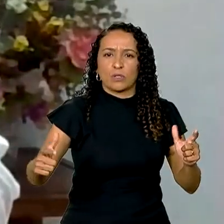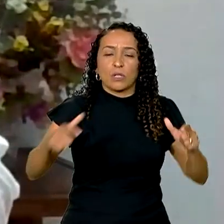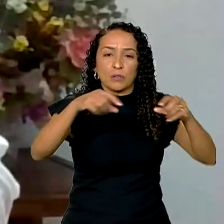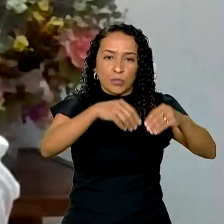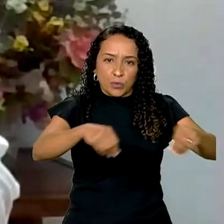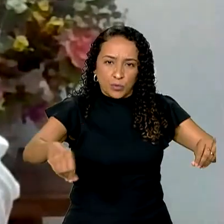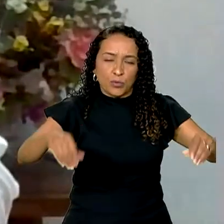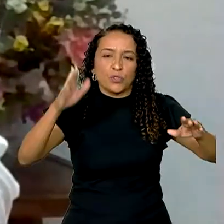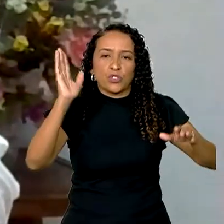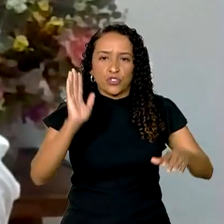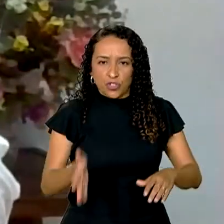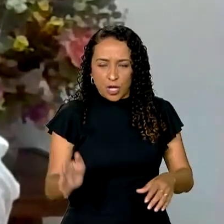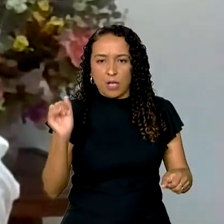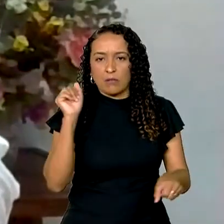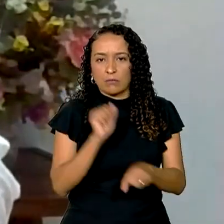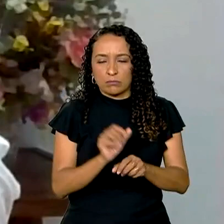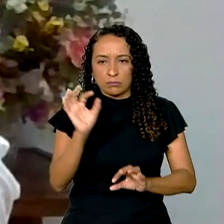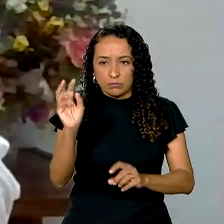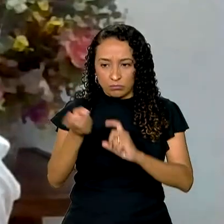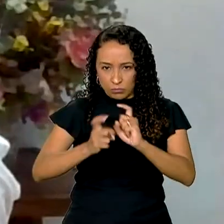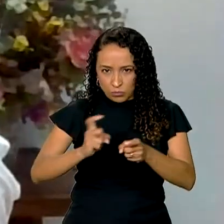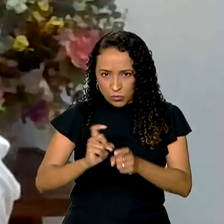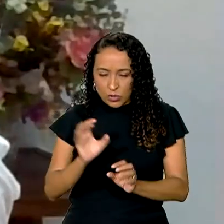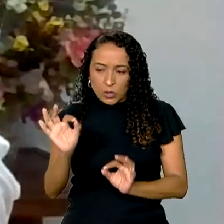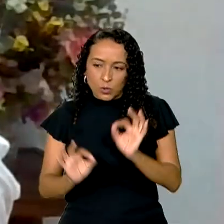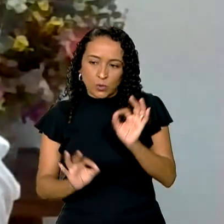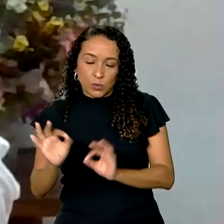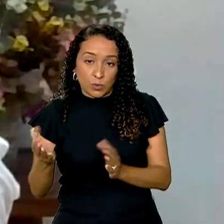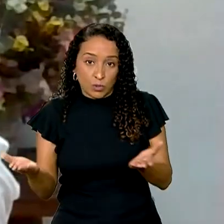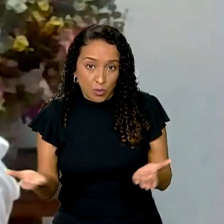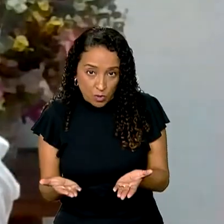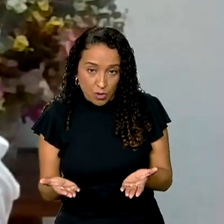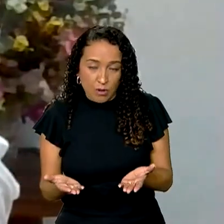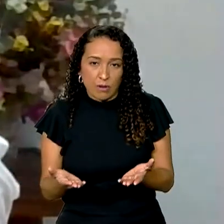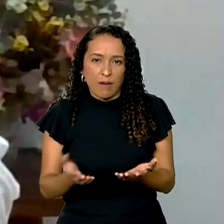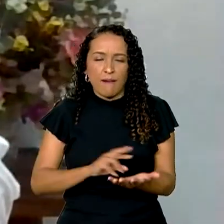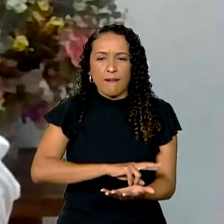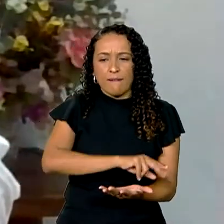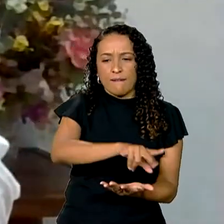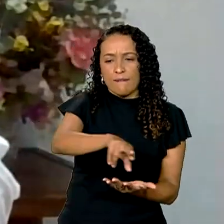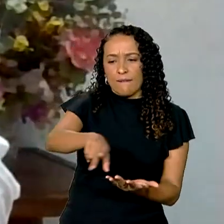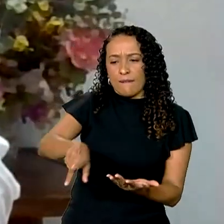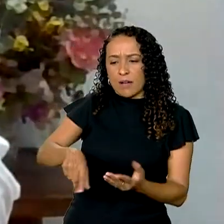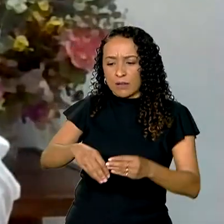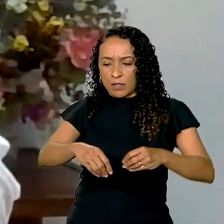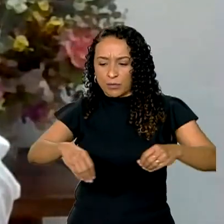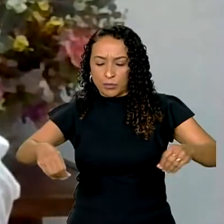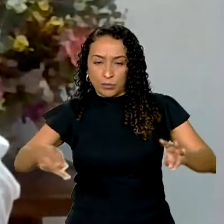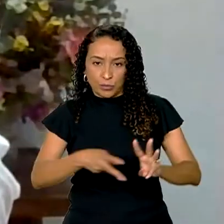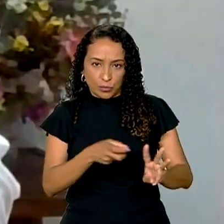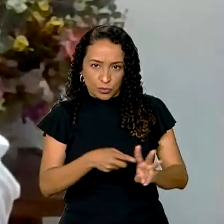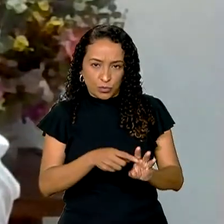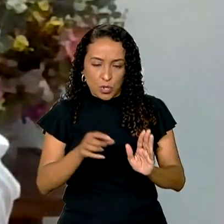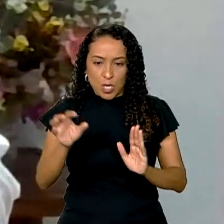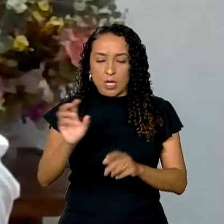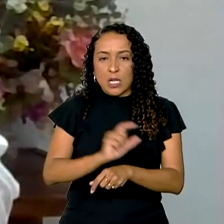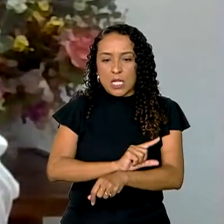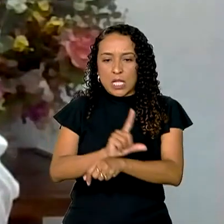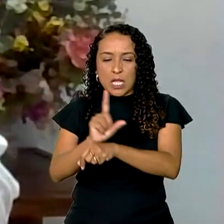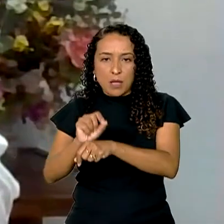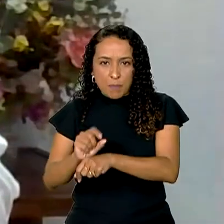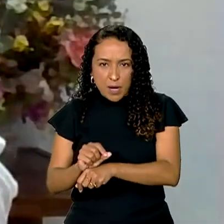embargado, ou seja, medidas administrativas estão sendo tomadas. Em várias terras indígenas, o IBAMA, em conjunto com a